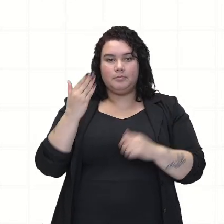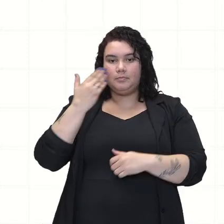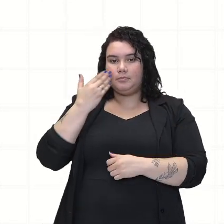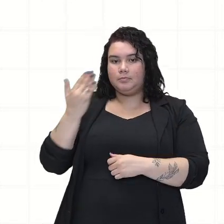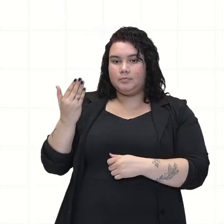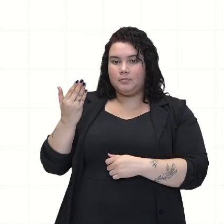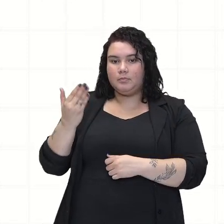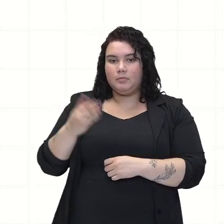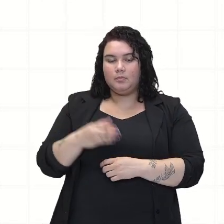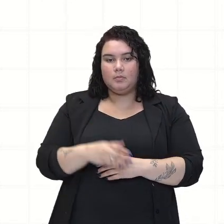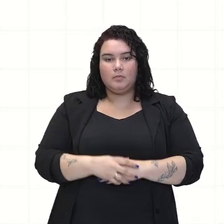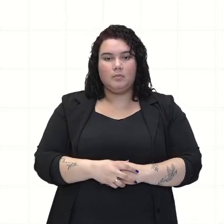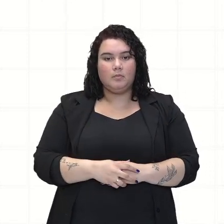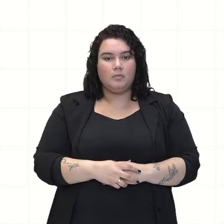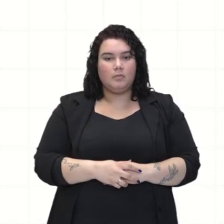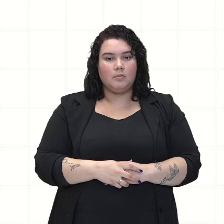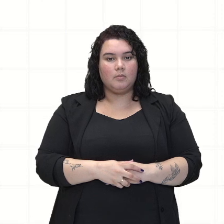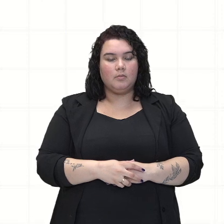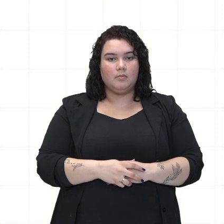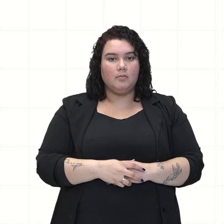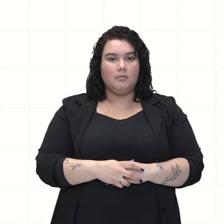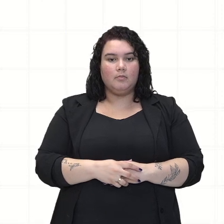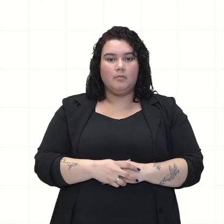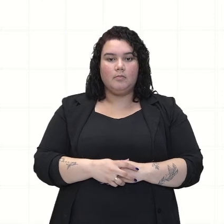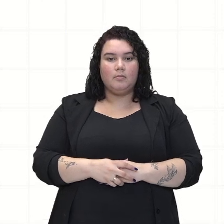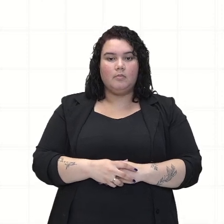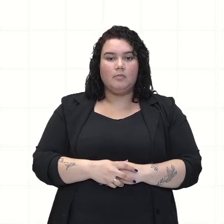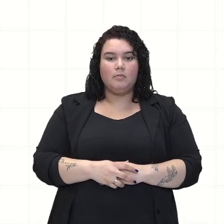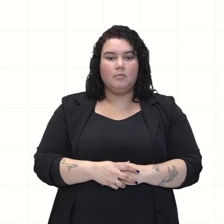o triângulo de reflexão.